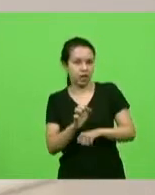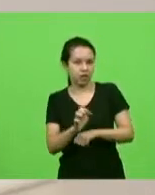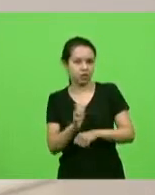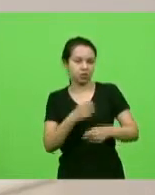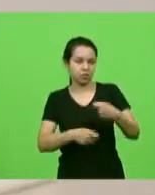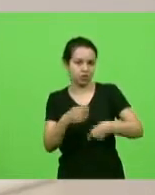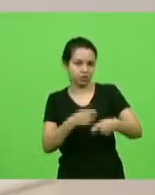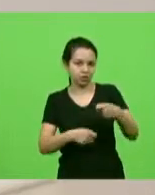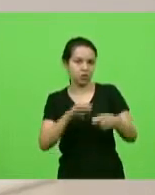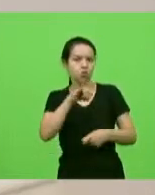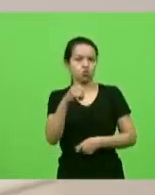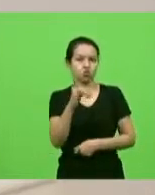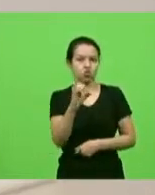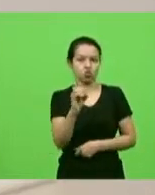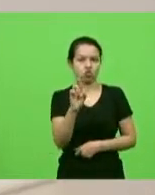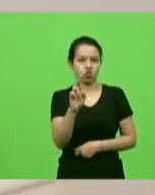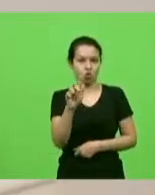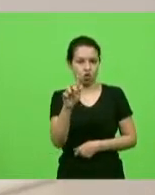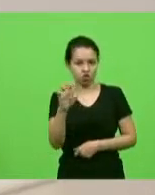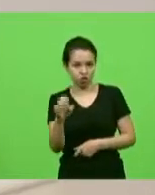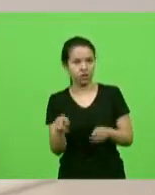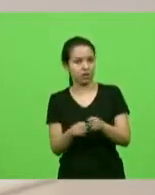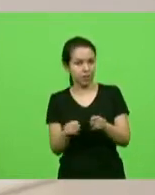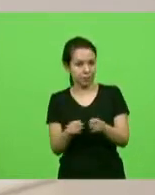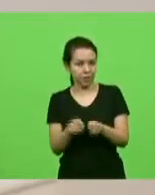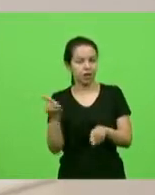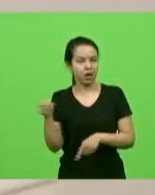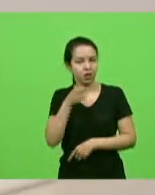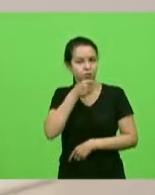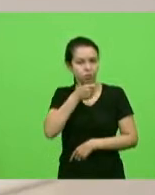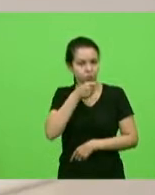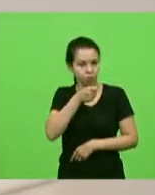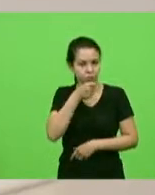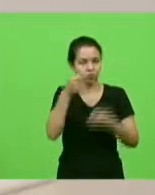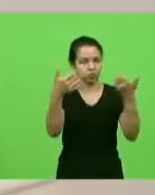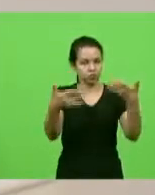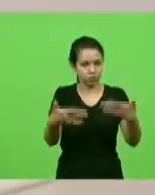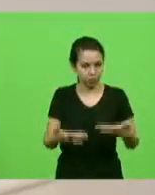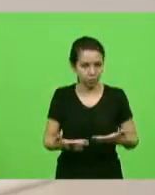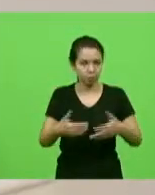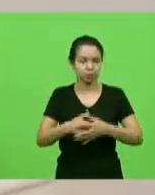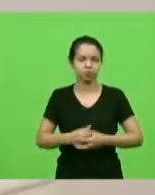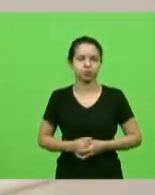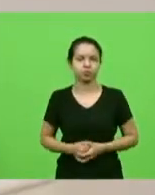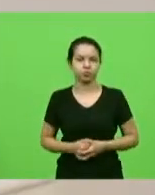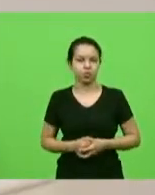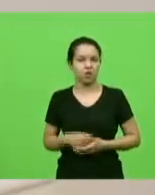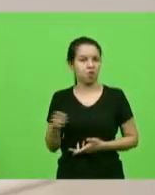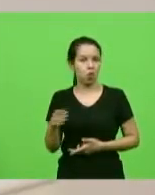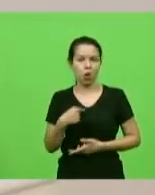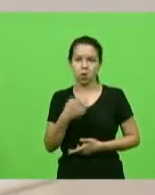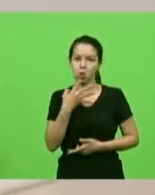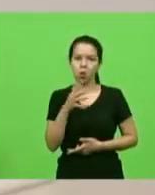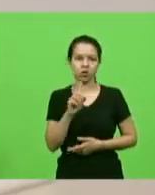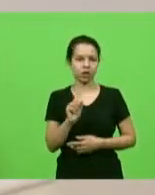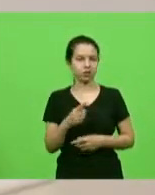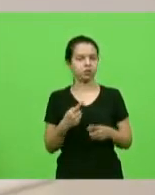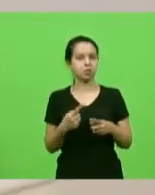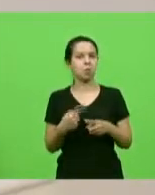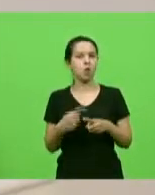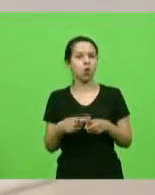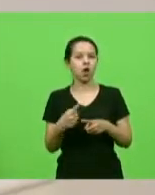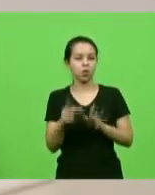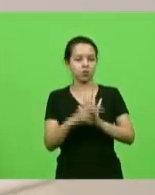Tasca, também em depoimento prestado à Comissão Parlamentar de Inquérito, afirmou desconhecer o motivo da retirada do projeto de lei.